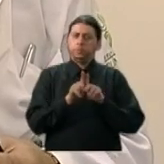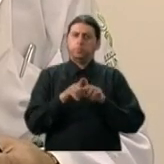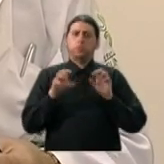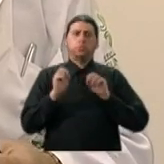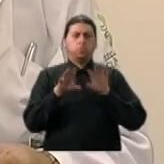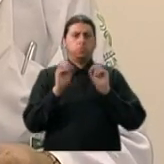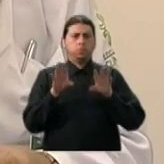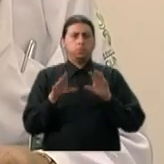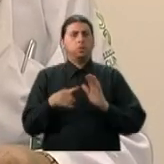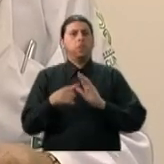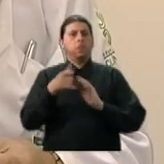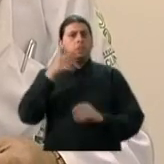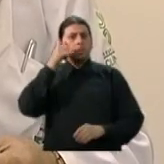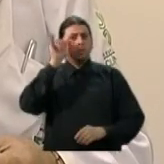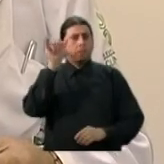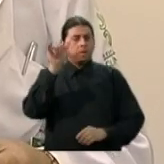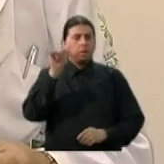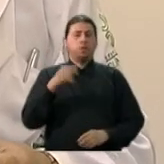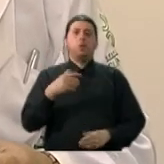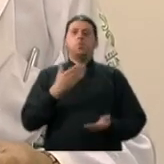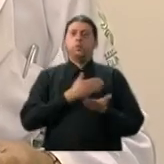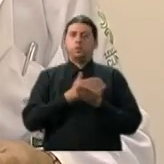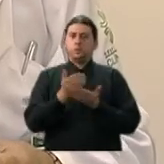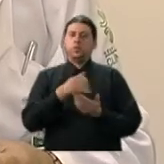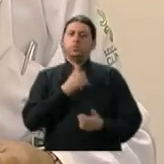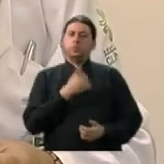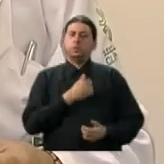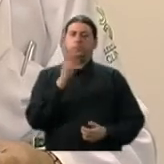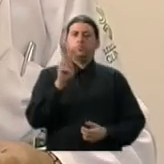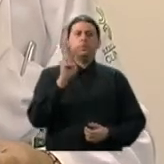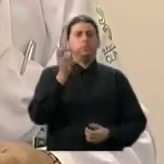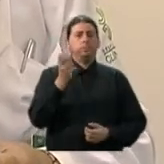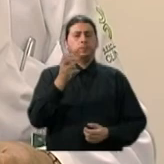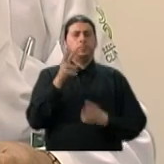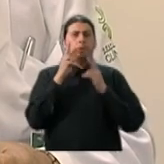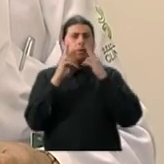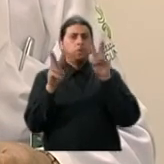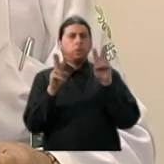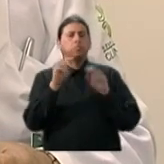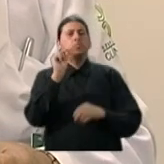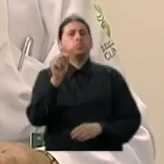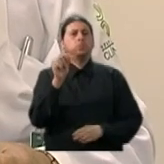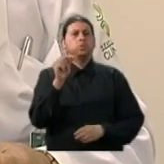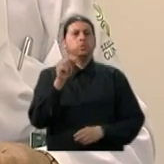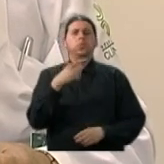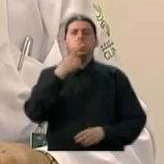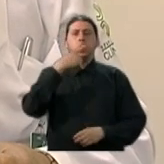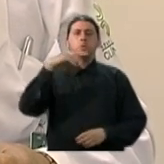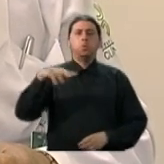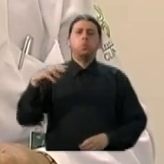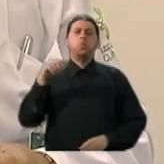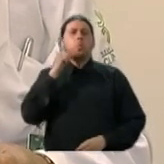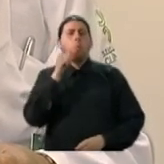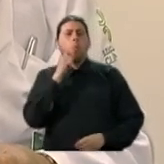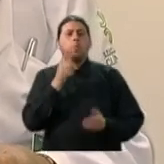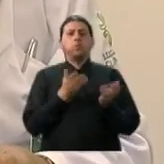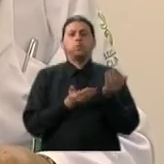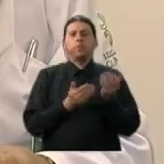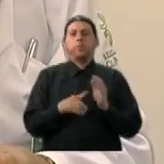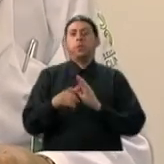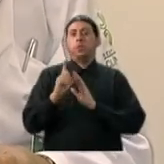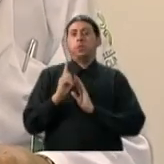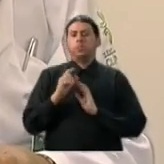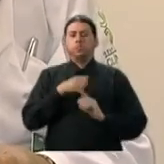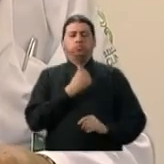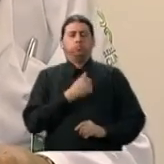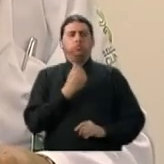prevenção inicie aos 25 anos. Porém, a gente vê que meninas adolescentes, antes dos